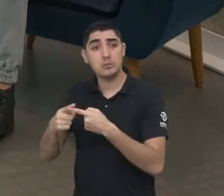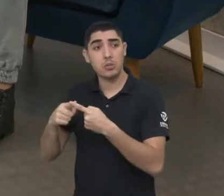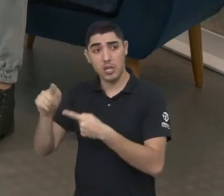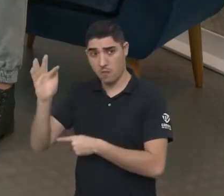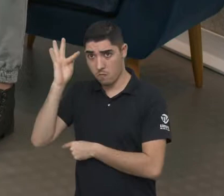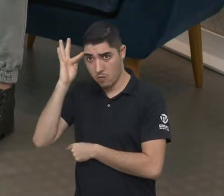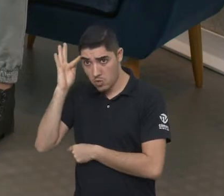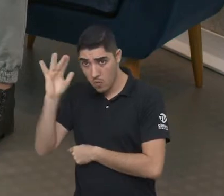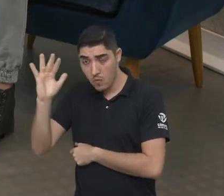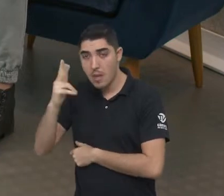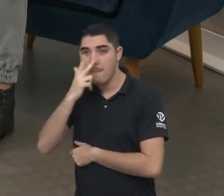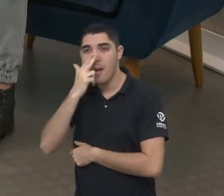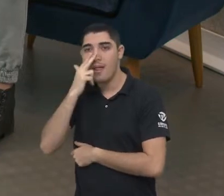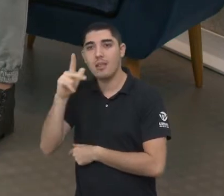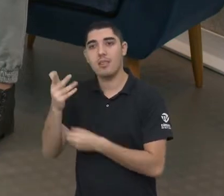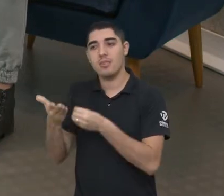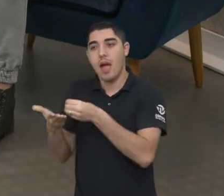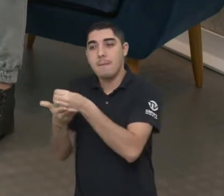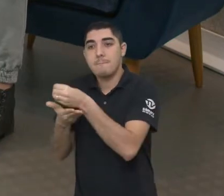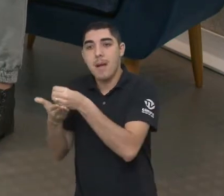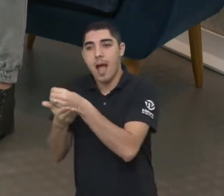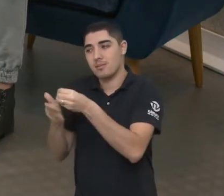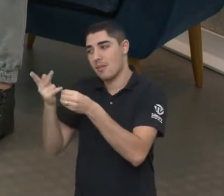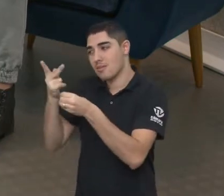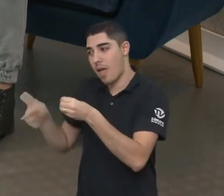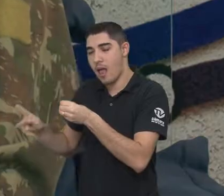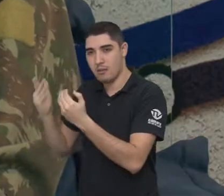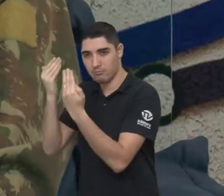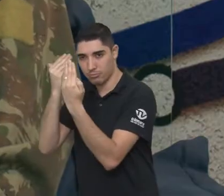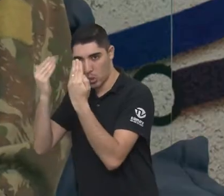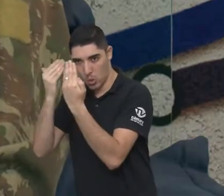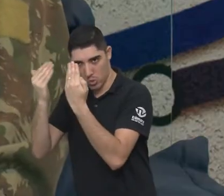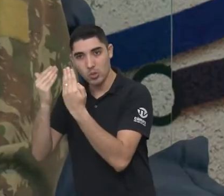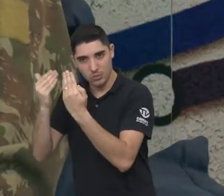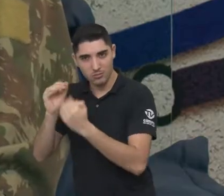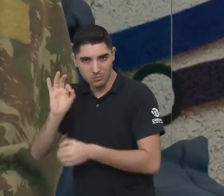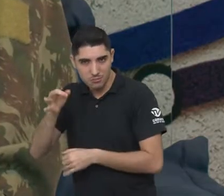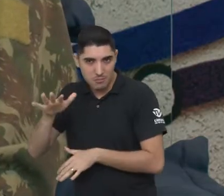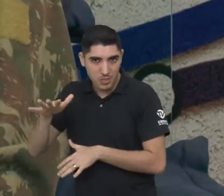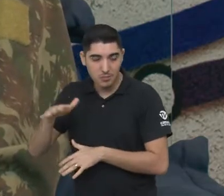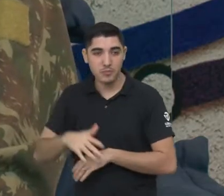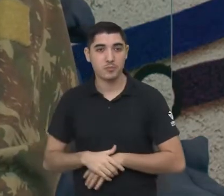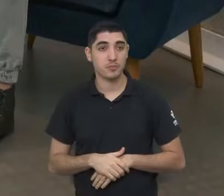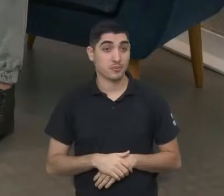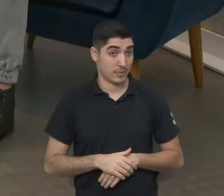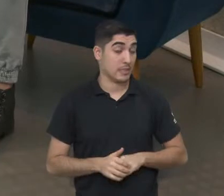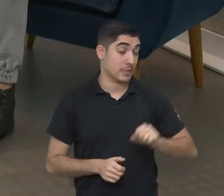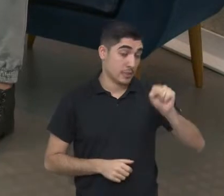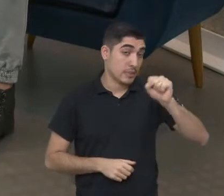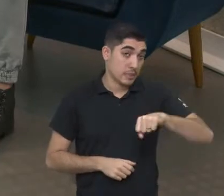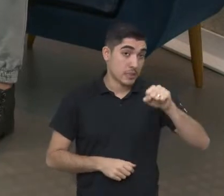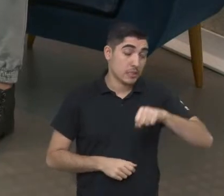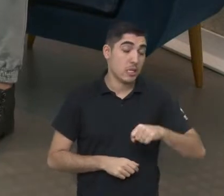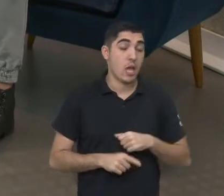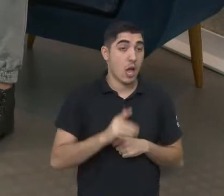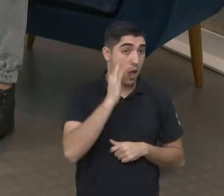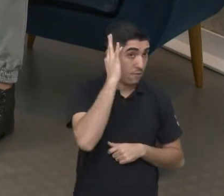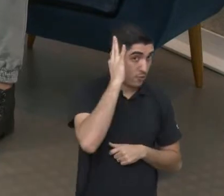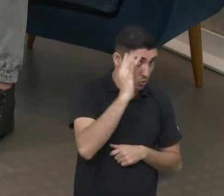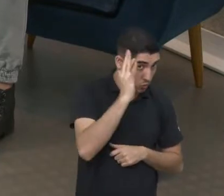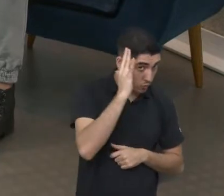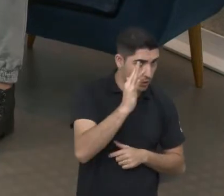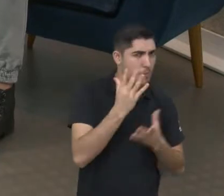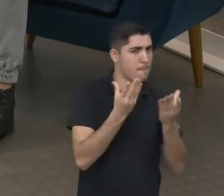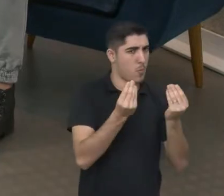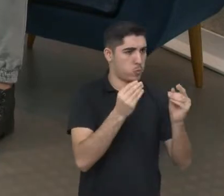momento, ela foi como se fosse uma base para a psicologia pouco tempo depois, é mais ou menos isso. Sim, a filosofia